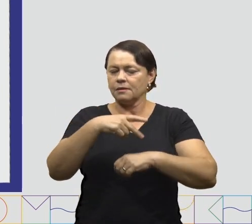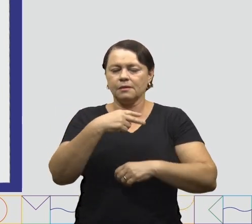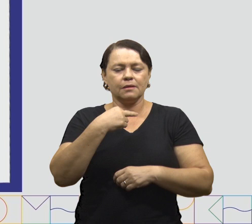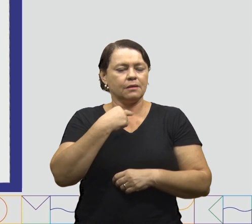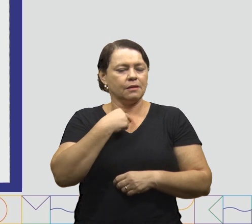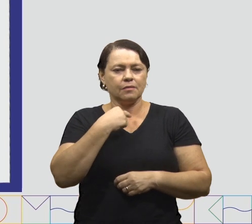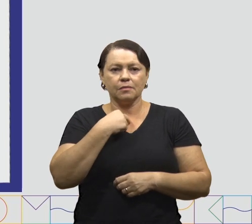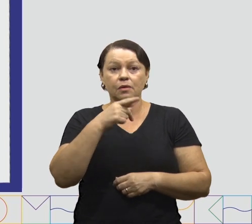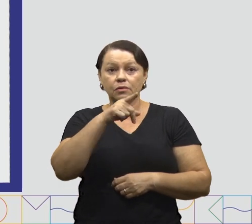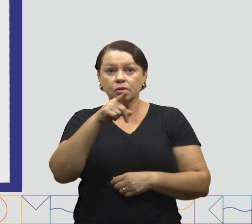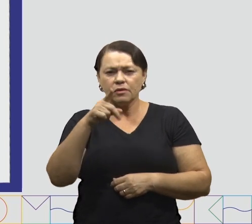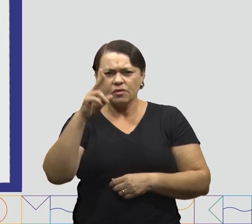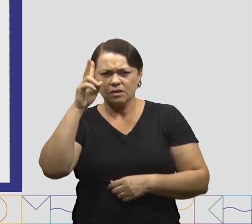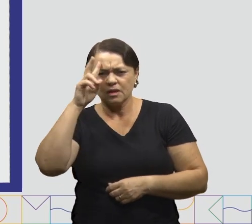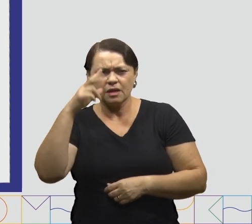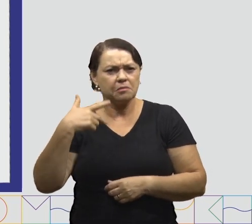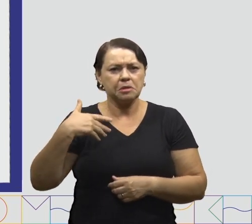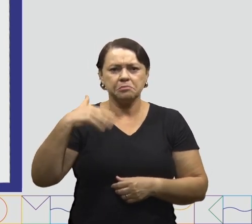mais alguma regra?